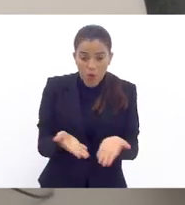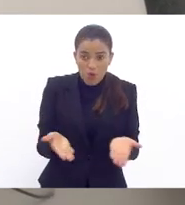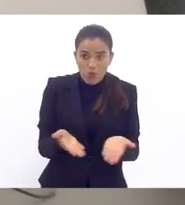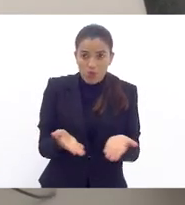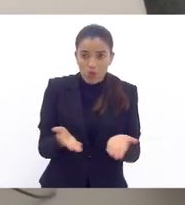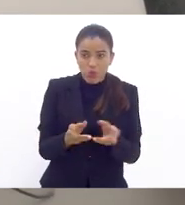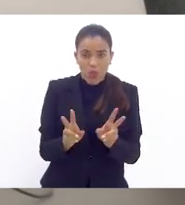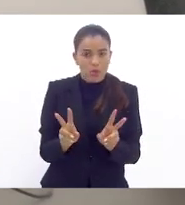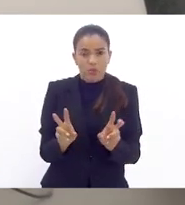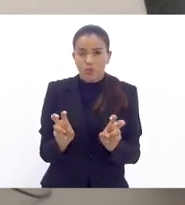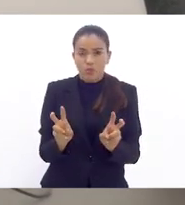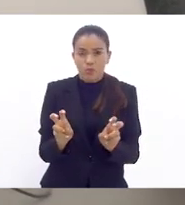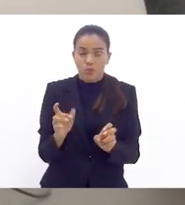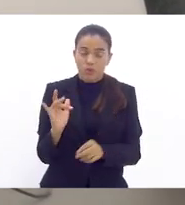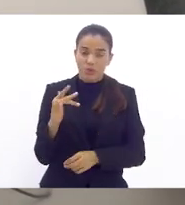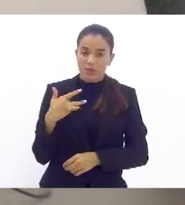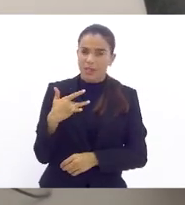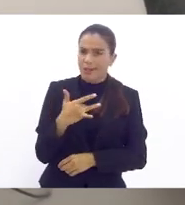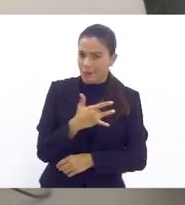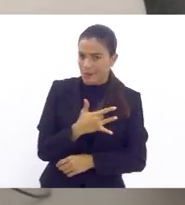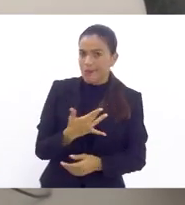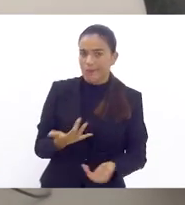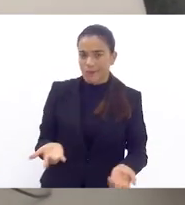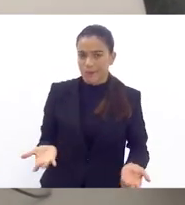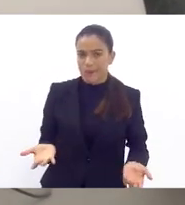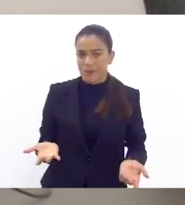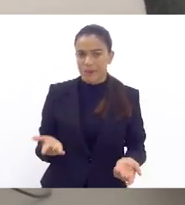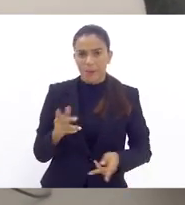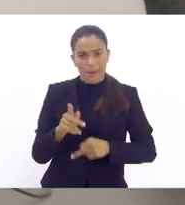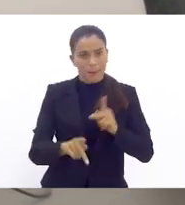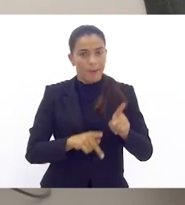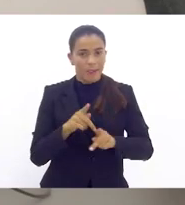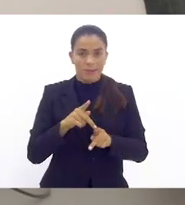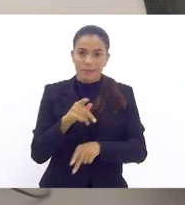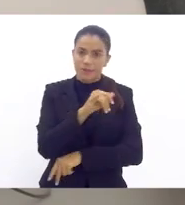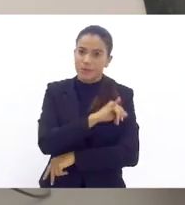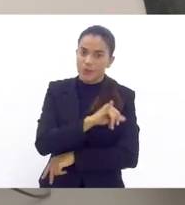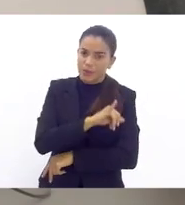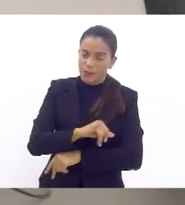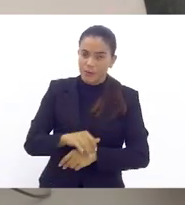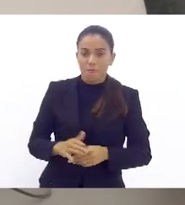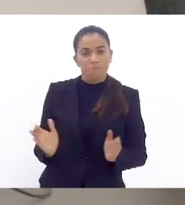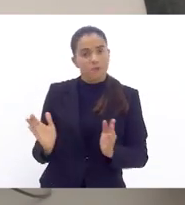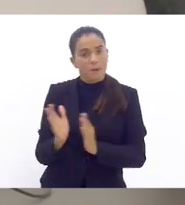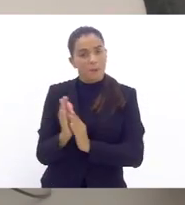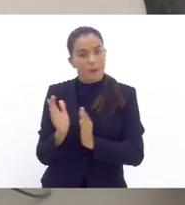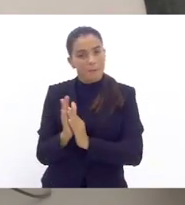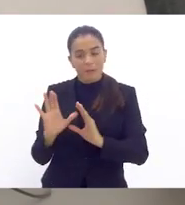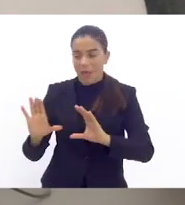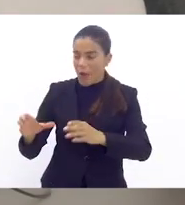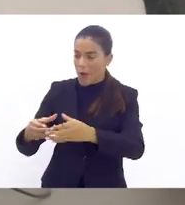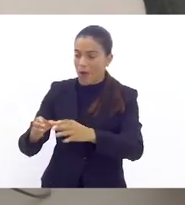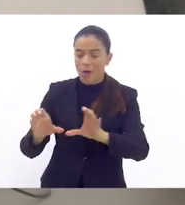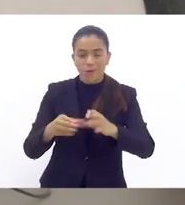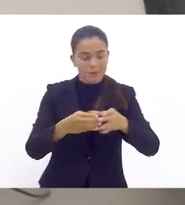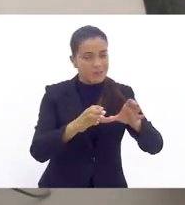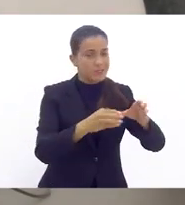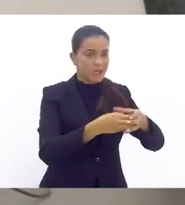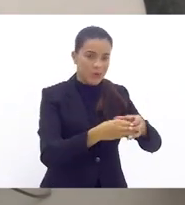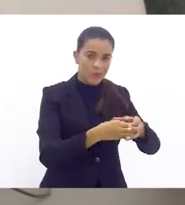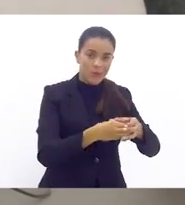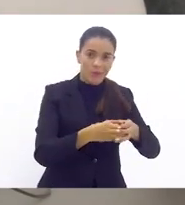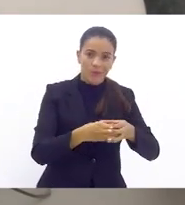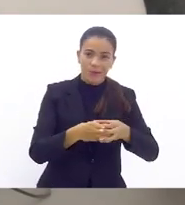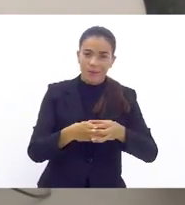o assunto, a saúde do nosso povo, parabenizando as comissões e